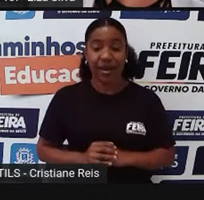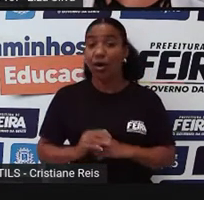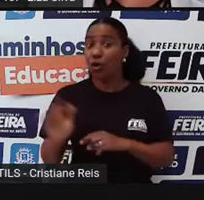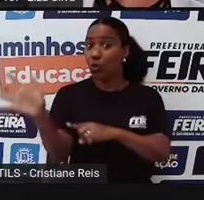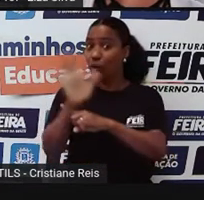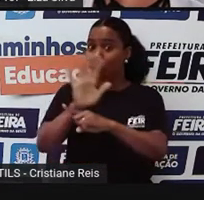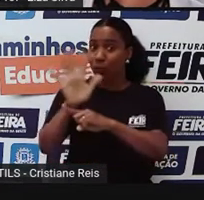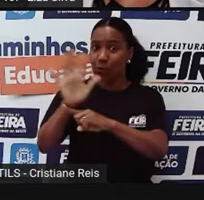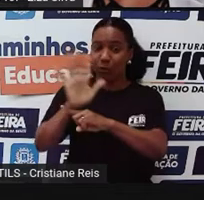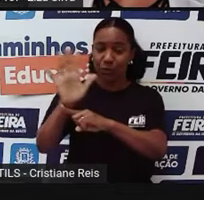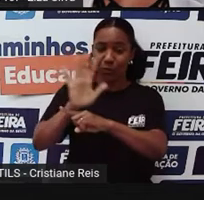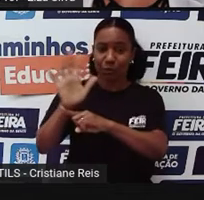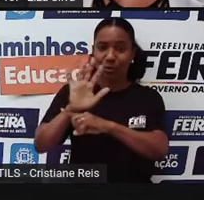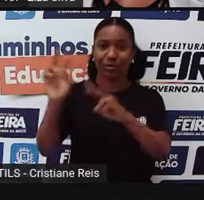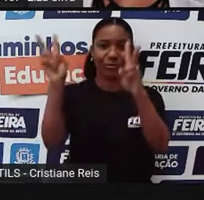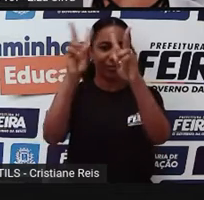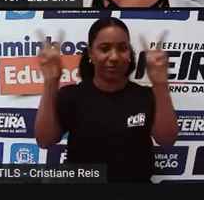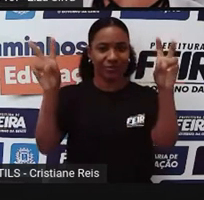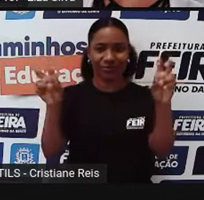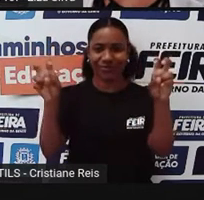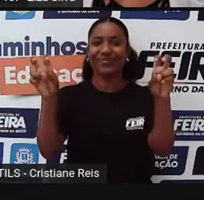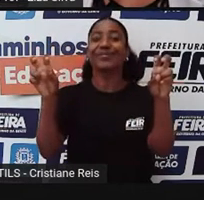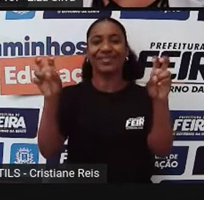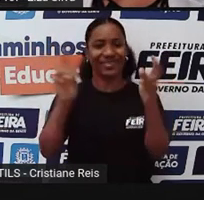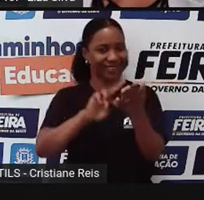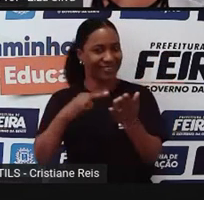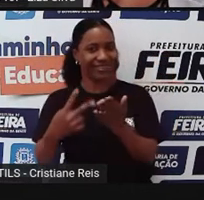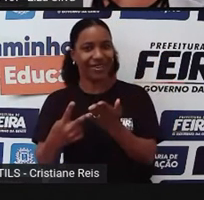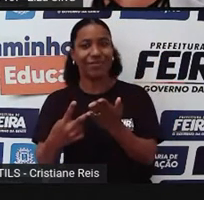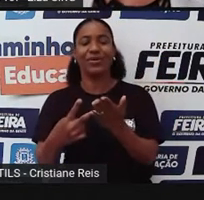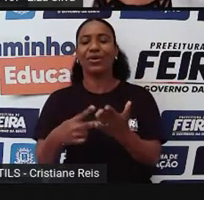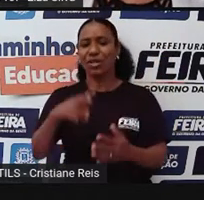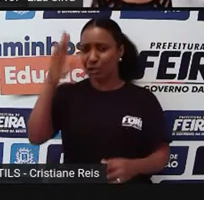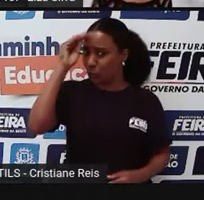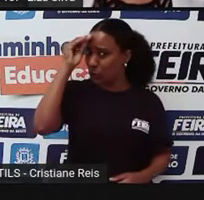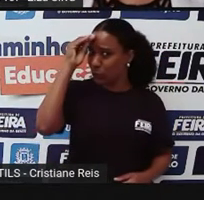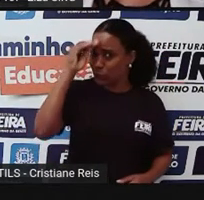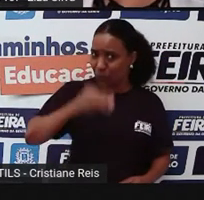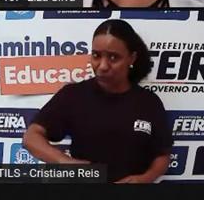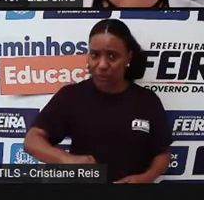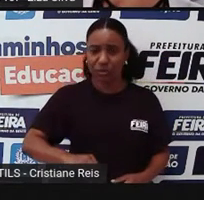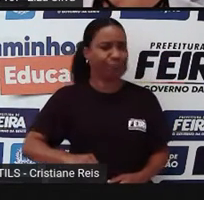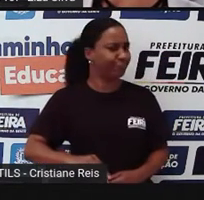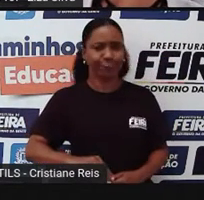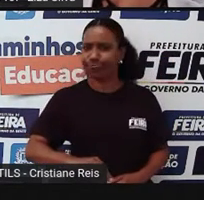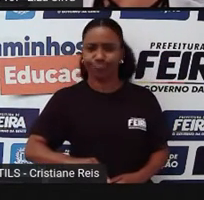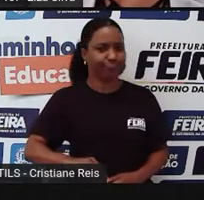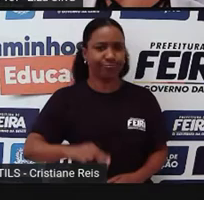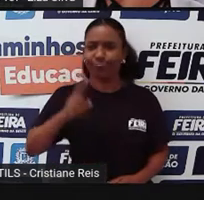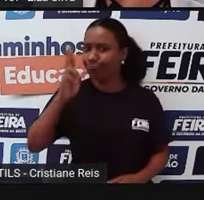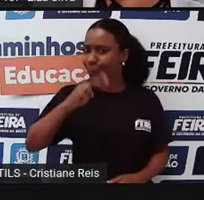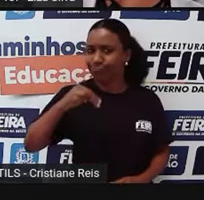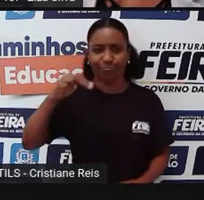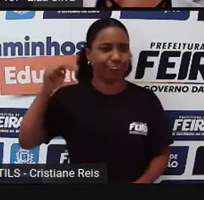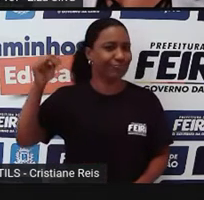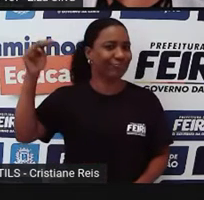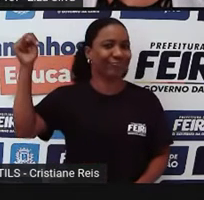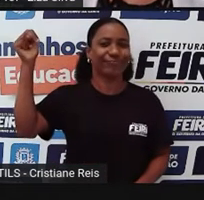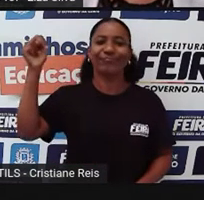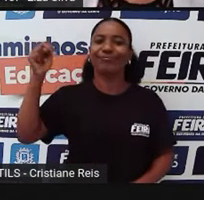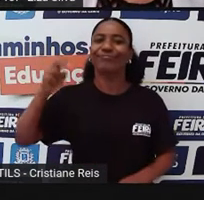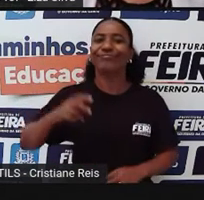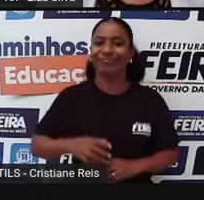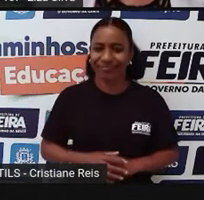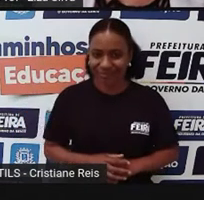vídeo Never gif nunca desista e é com esse sentimento que começamos hoje